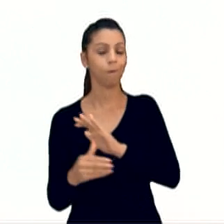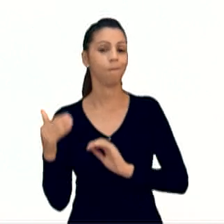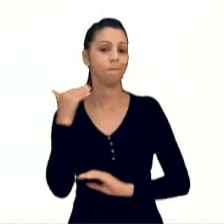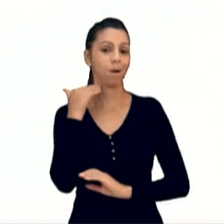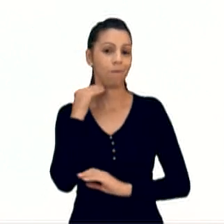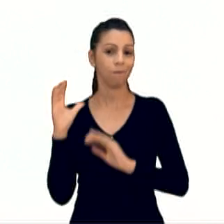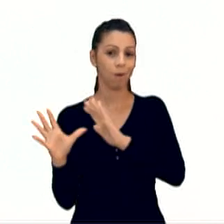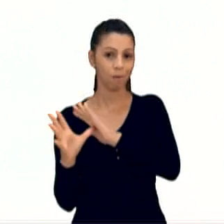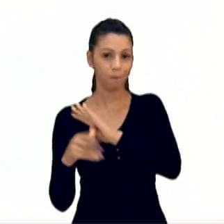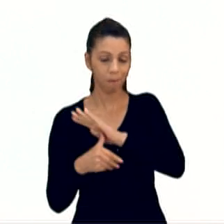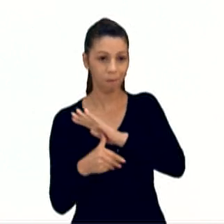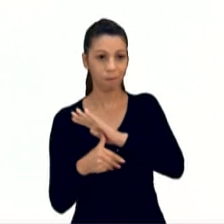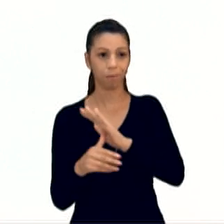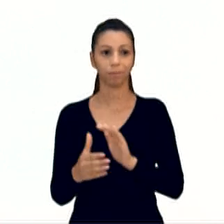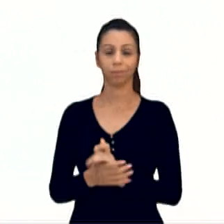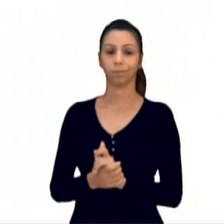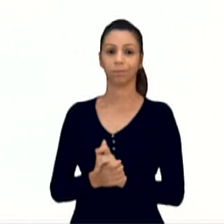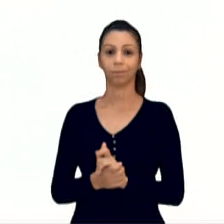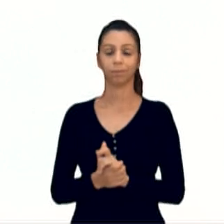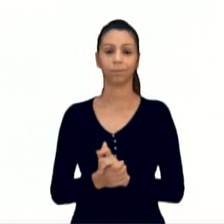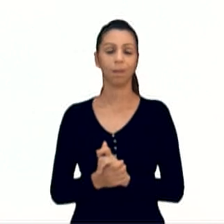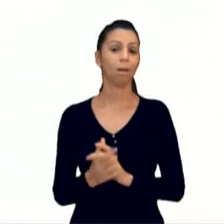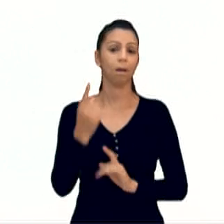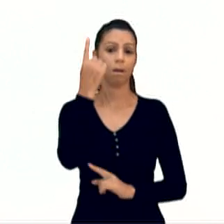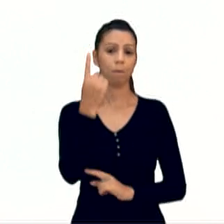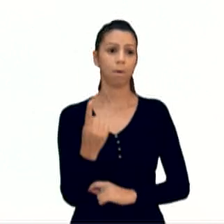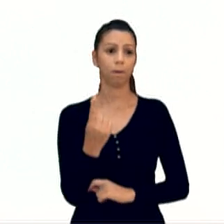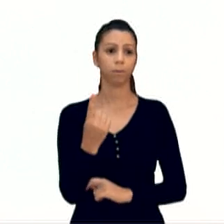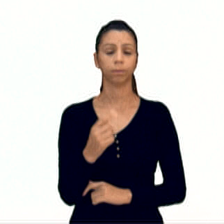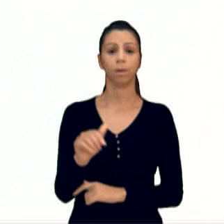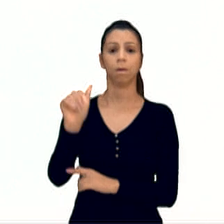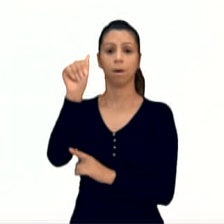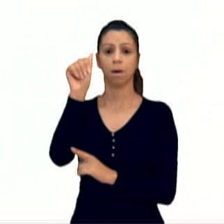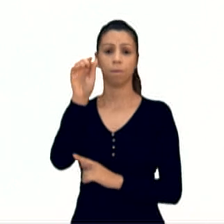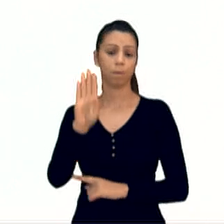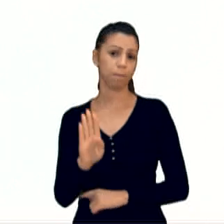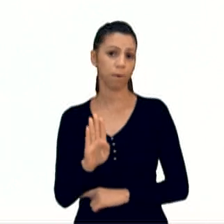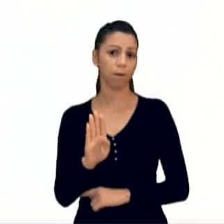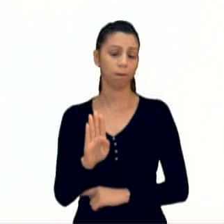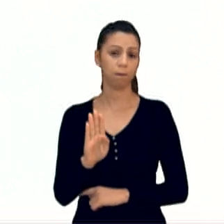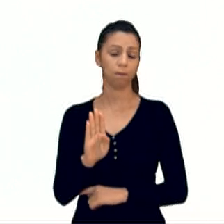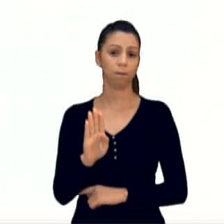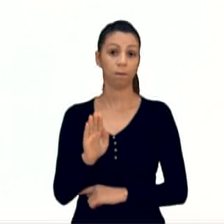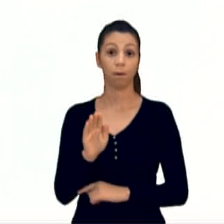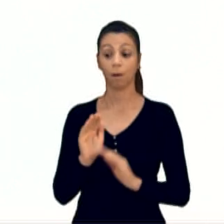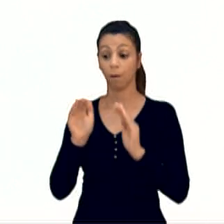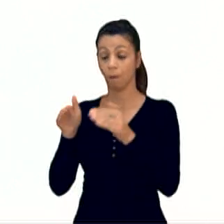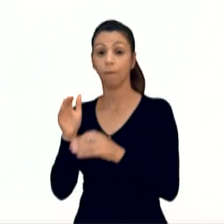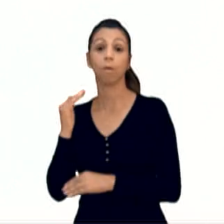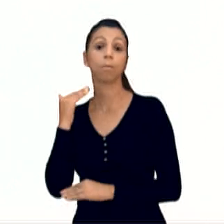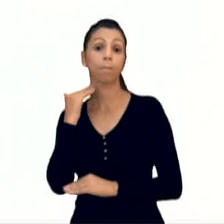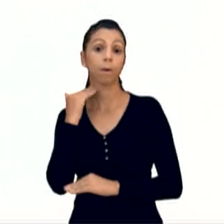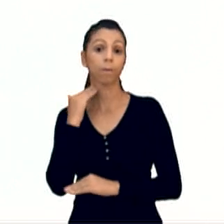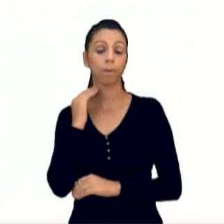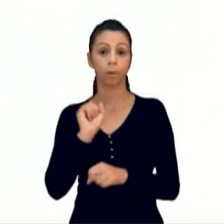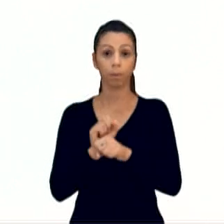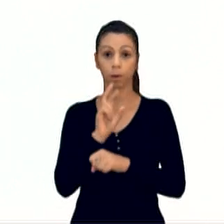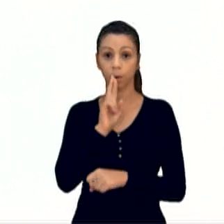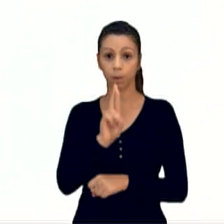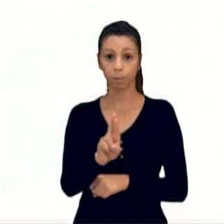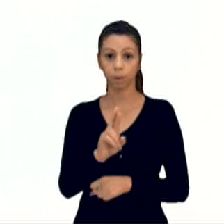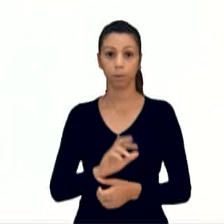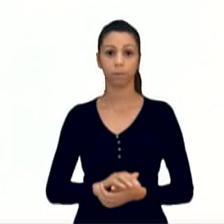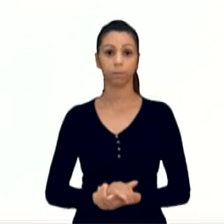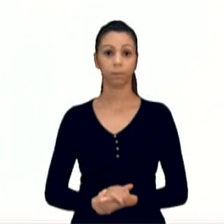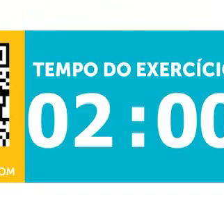refere ao banco. Então, qual das opções? Which or whose? Aguardo a resposta.